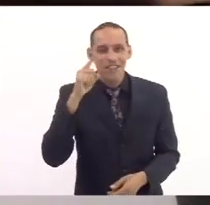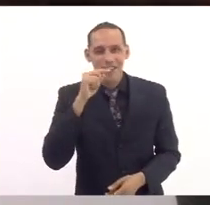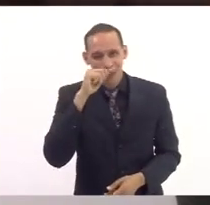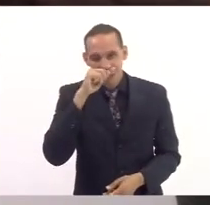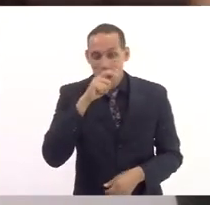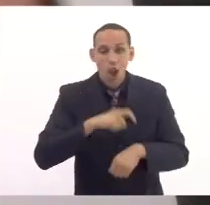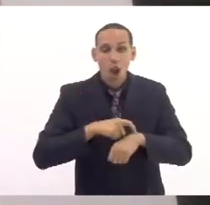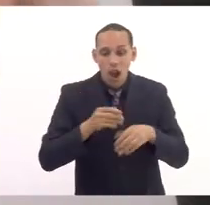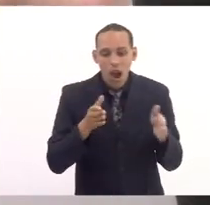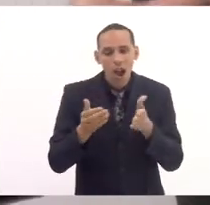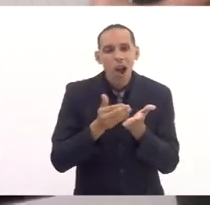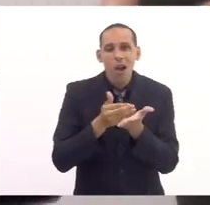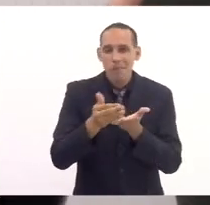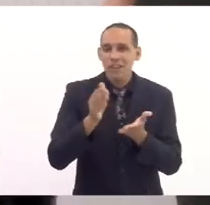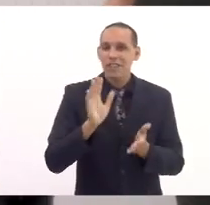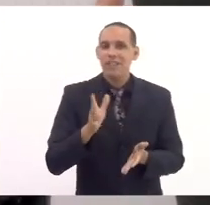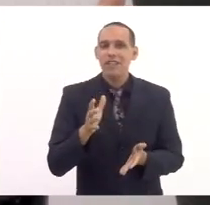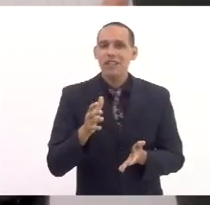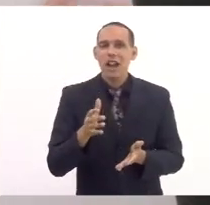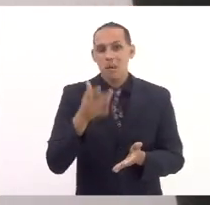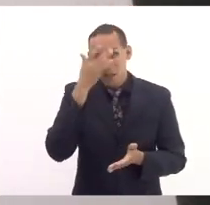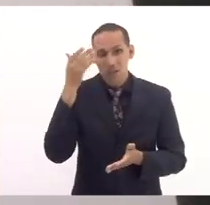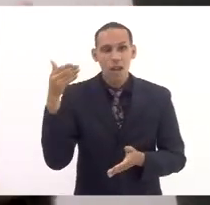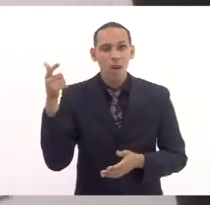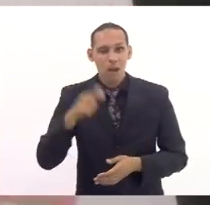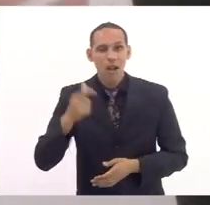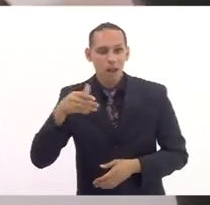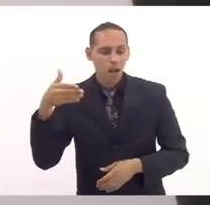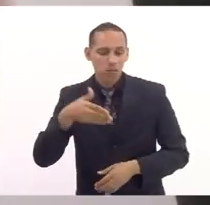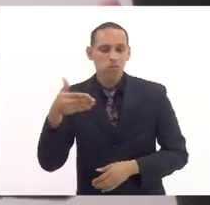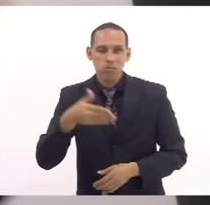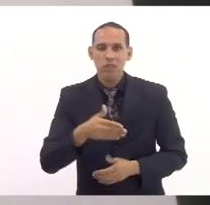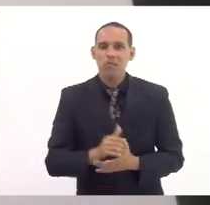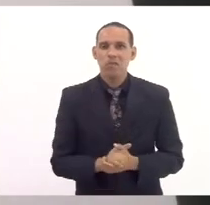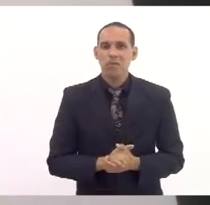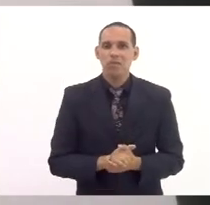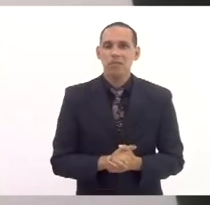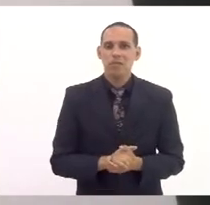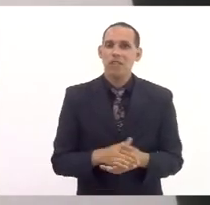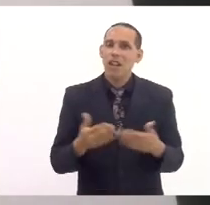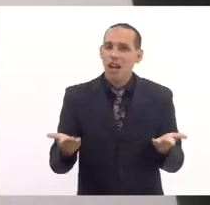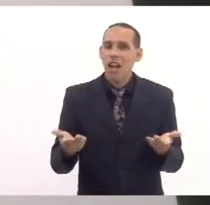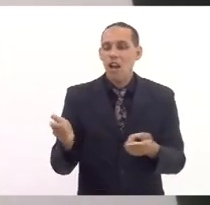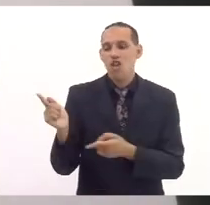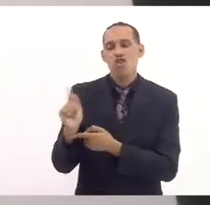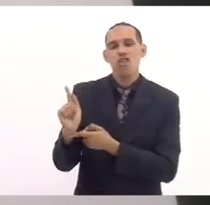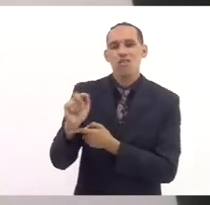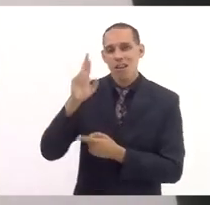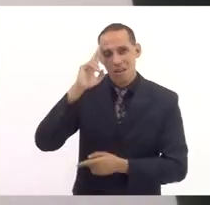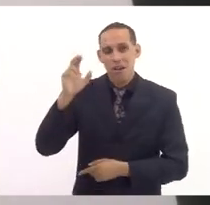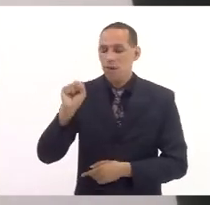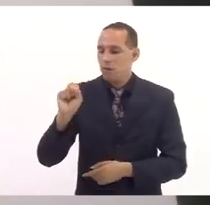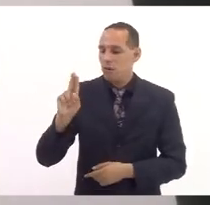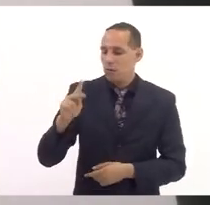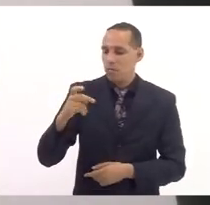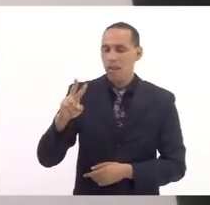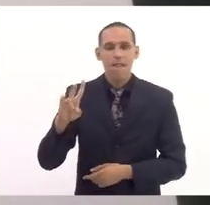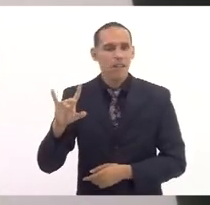primeiros horários, que aumentou o fluxo de passageiro. Então, a responsabilidade são de gestor. Quem é o gestor? O gestor é a Supervia,